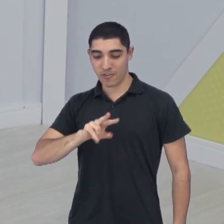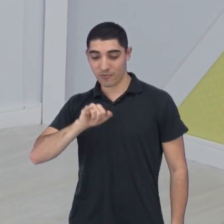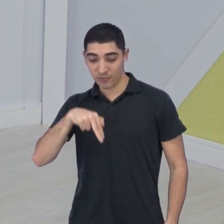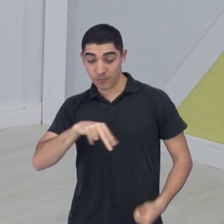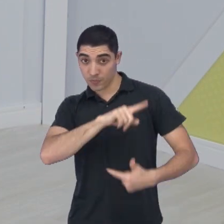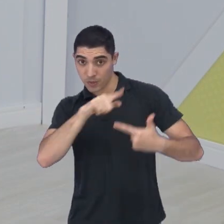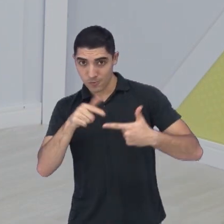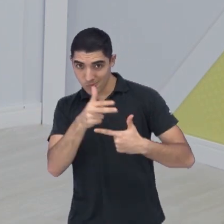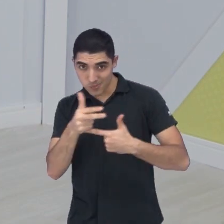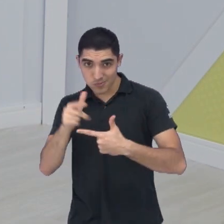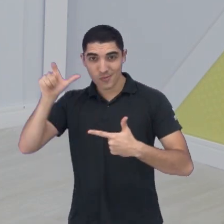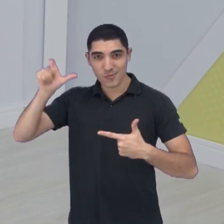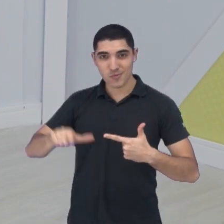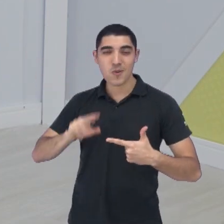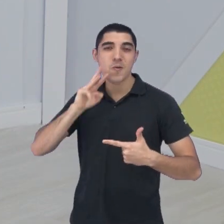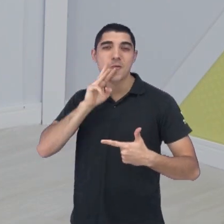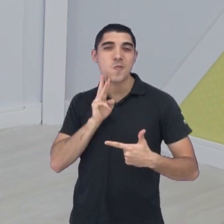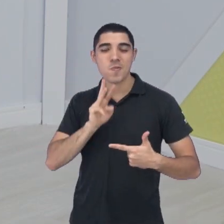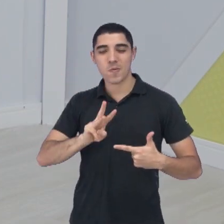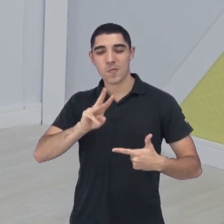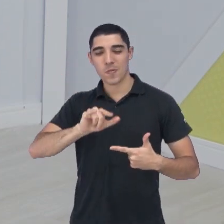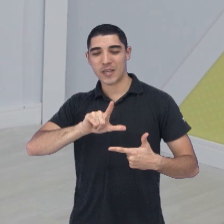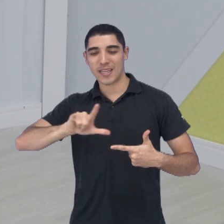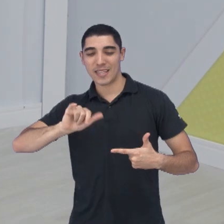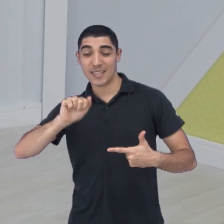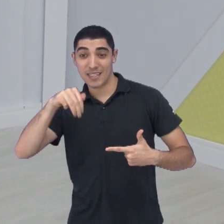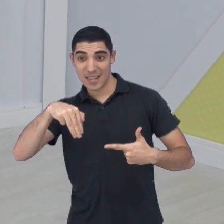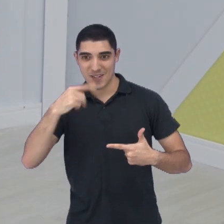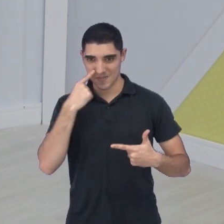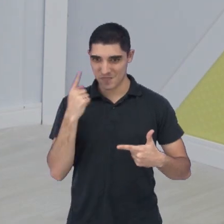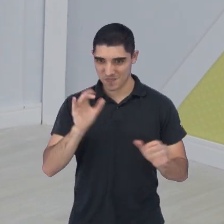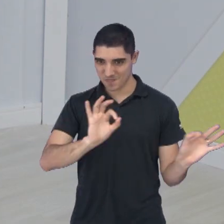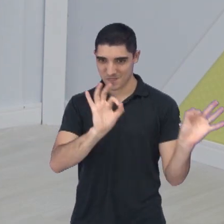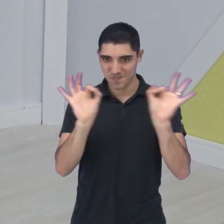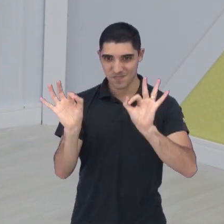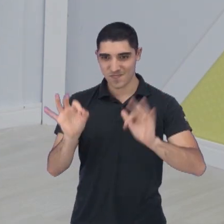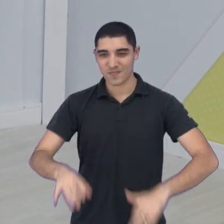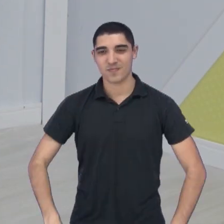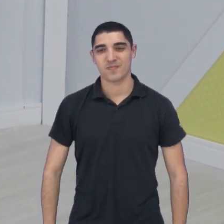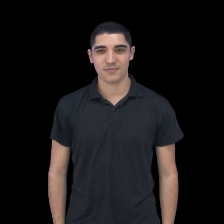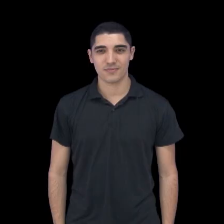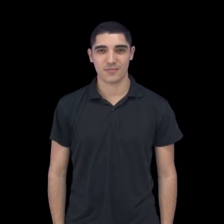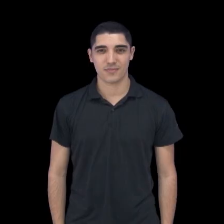do Príncipe William Almeida, o nosso Almeidinha. Solta, Matheus!